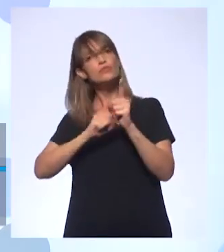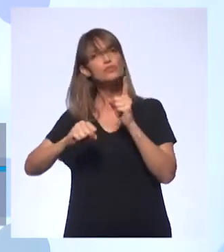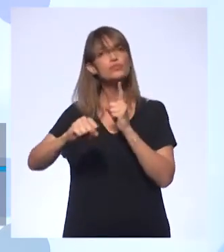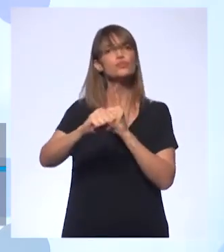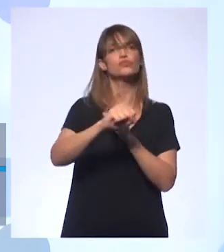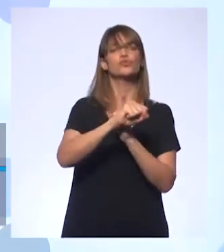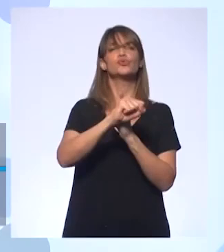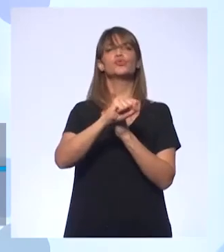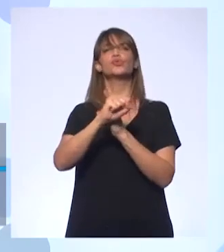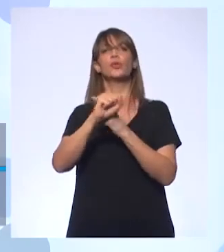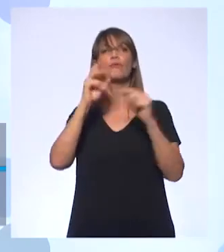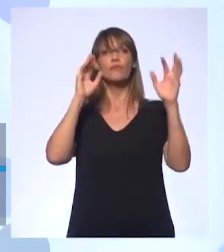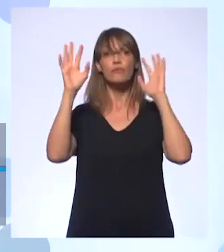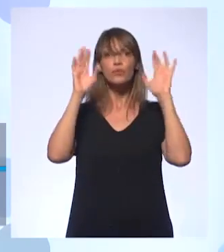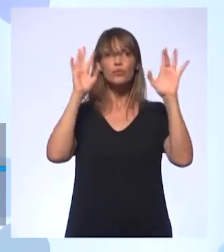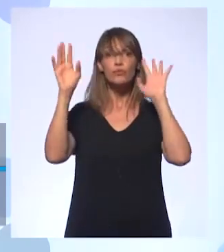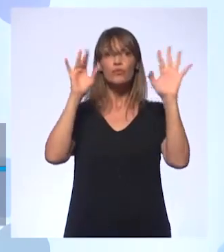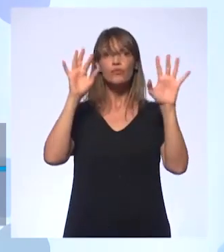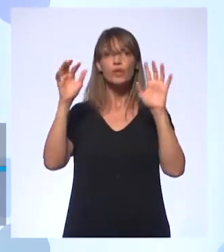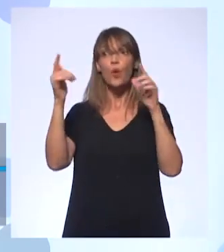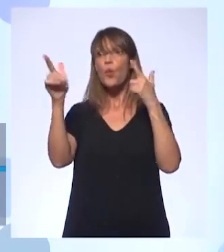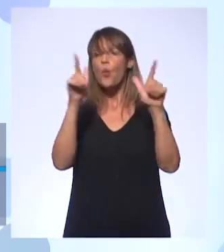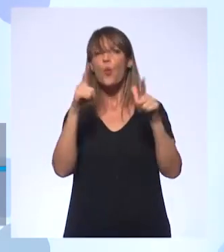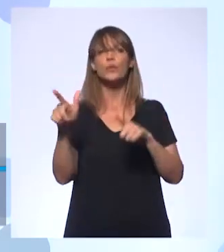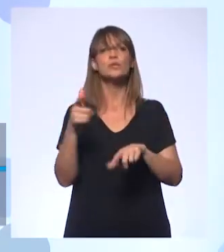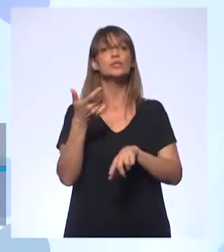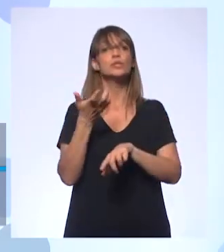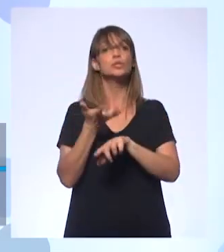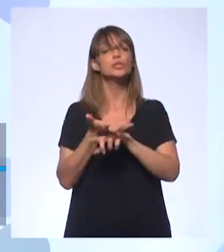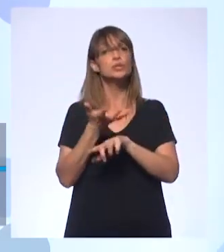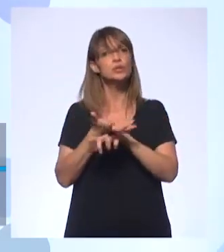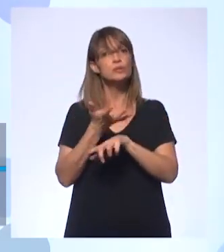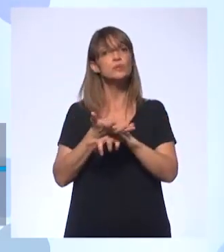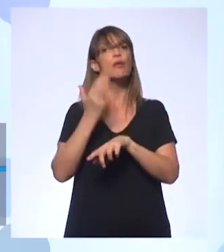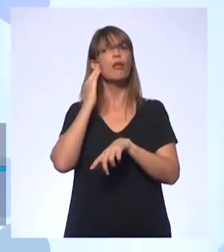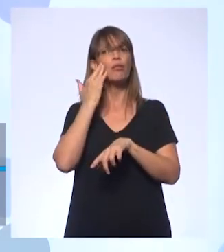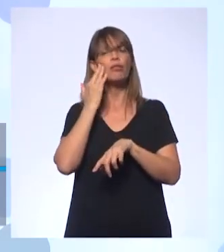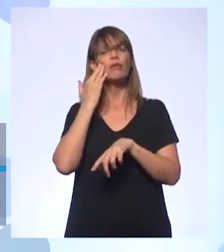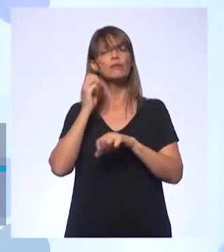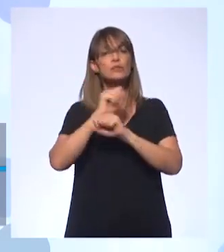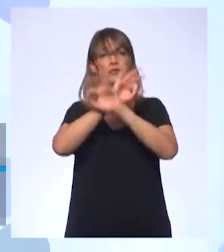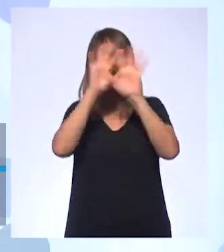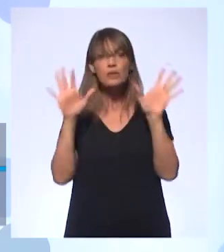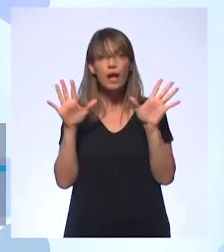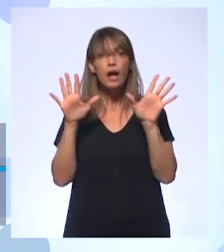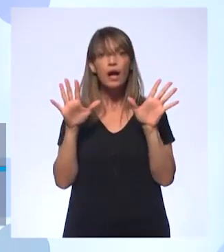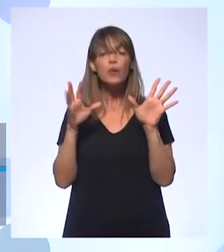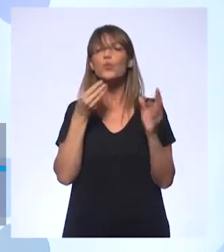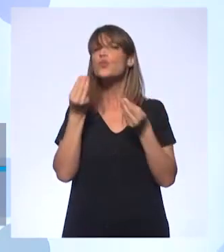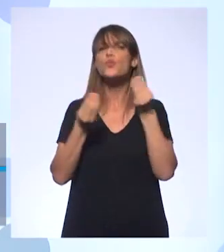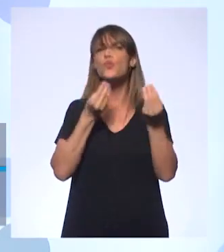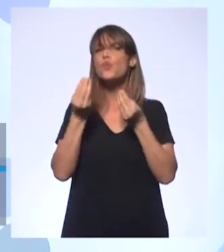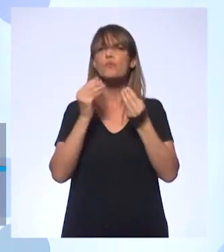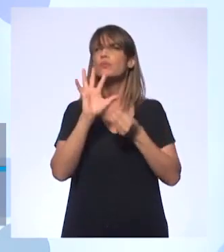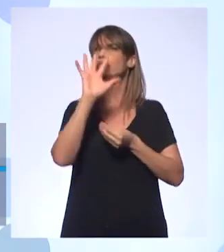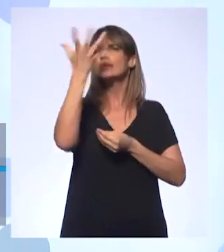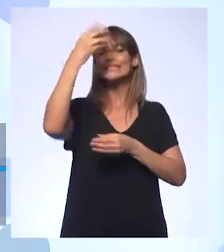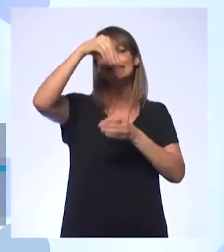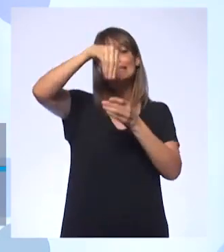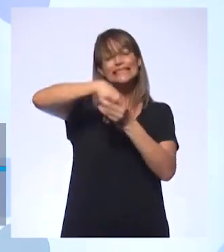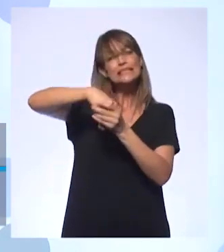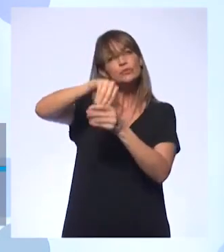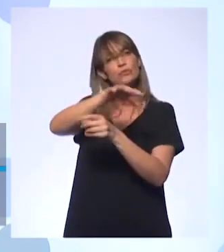e os outros componentes nos ajudam a entender melhor esse fenômeno social que precisa, né, ser